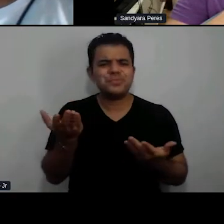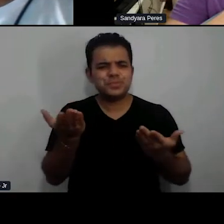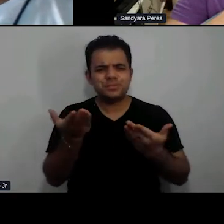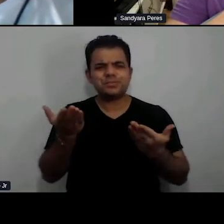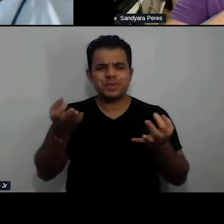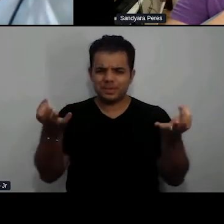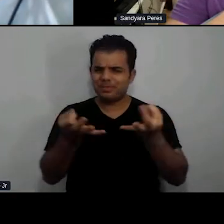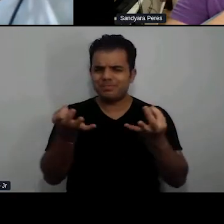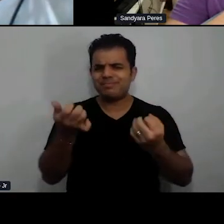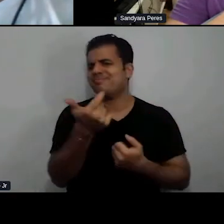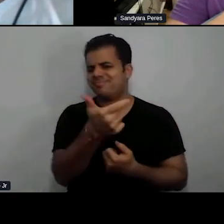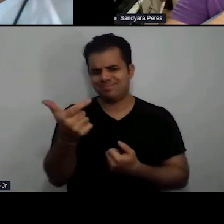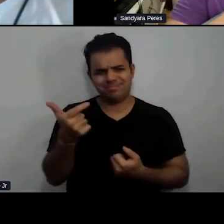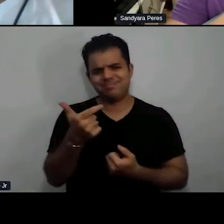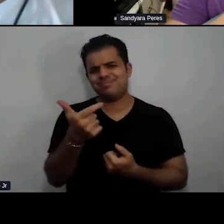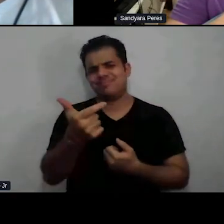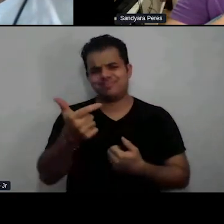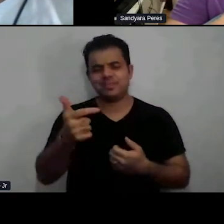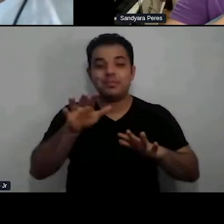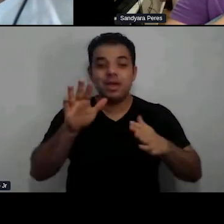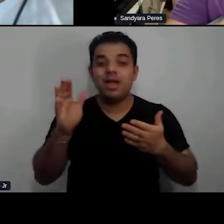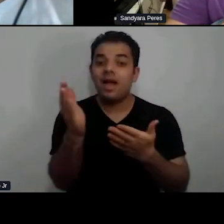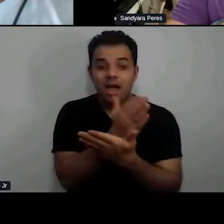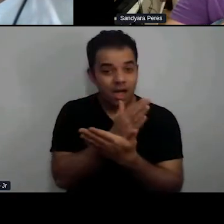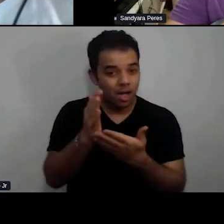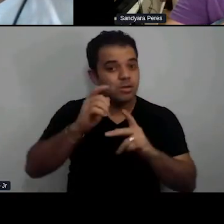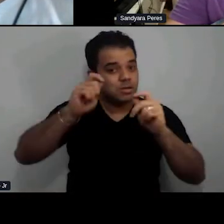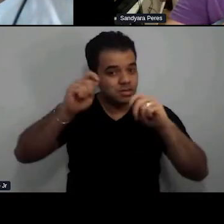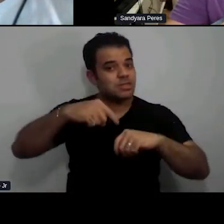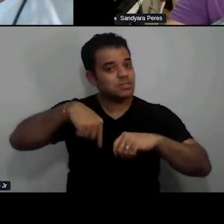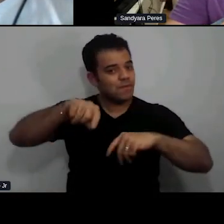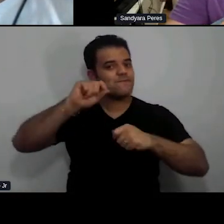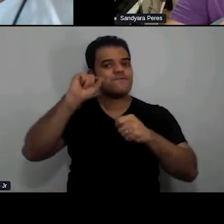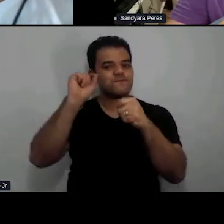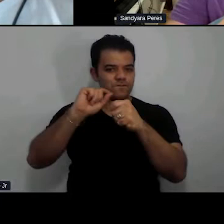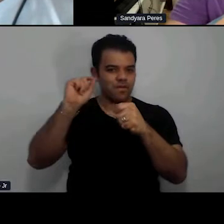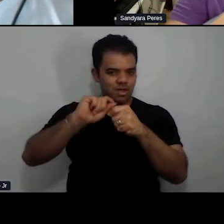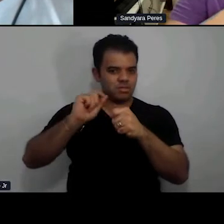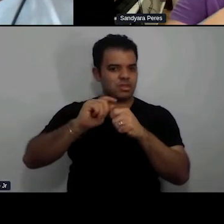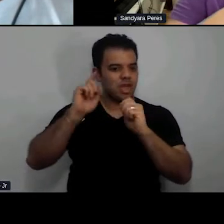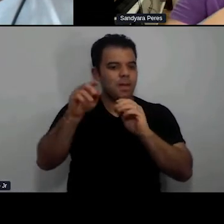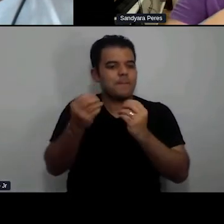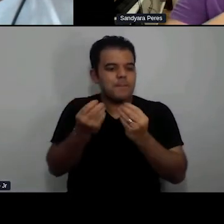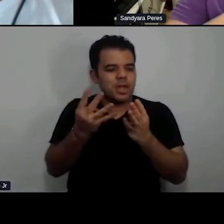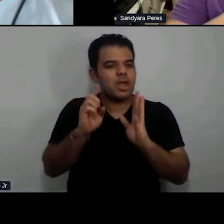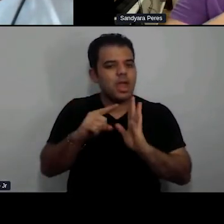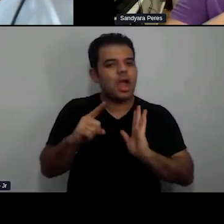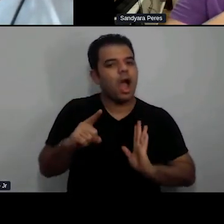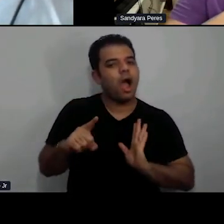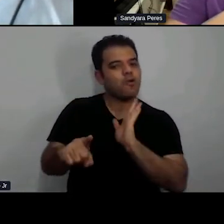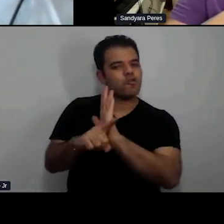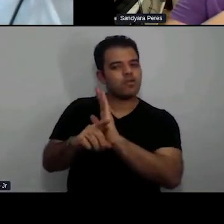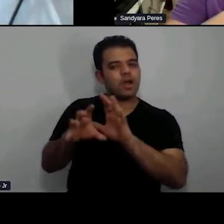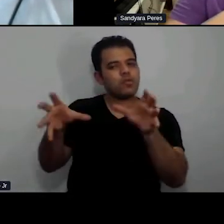Então, assim, tem algumas coisas que a gente pode fazer para ajudar os desenvolvedores,